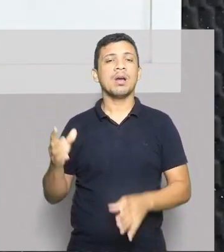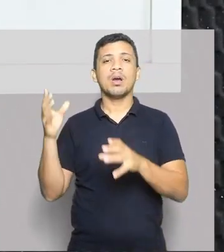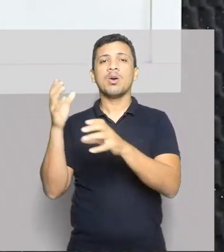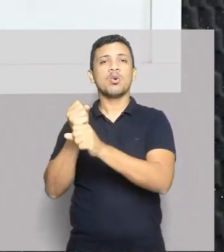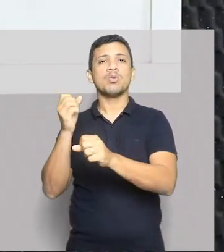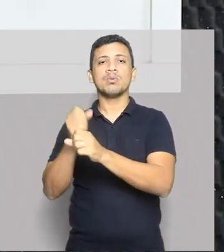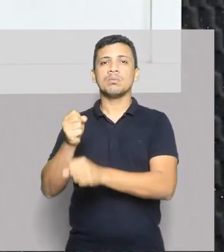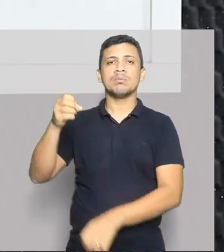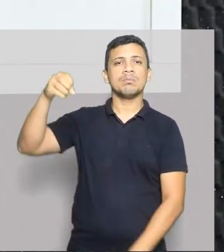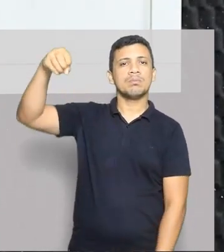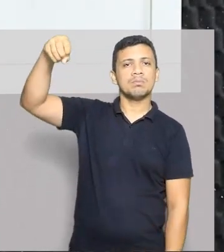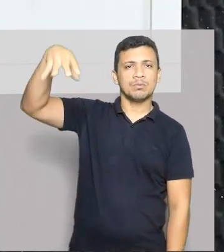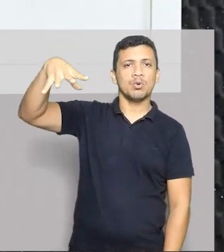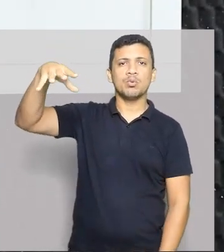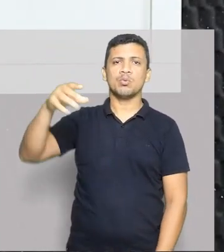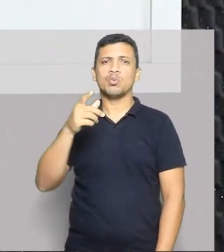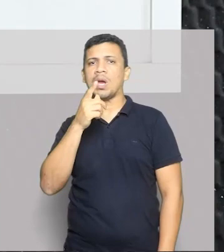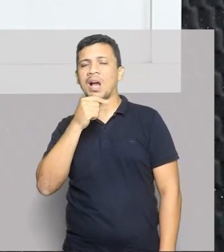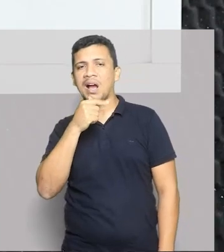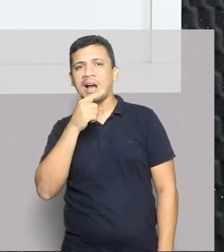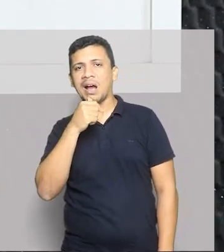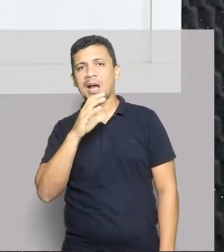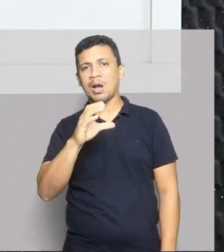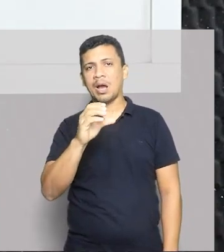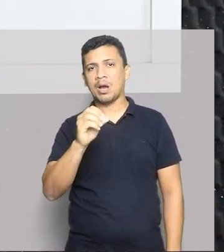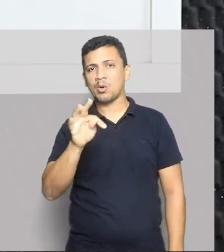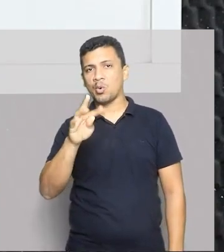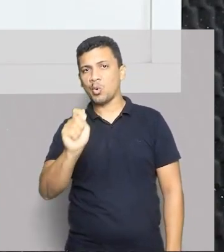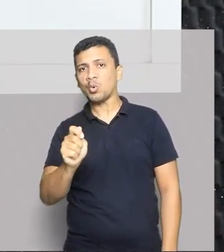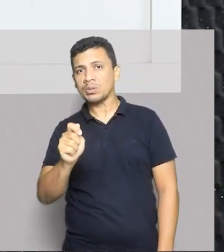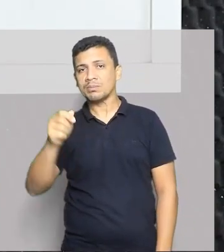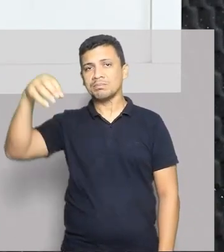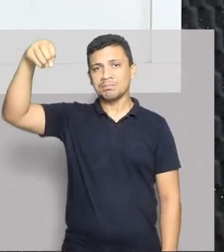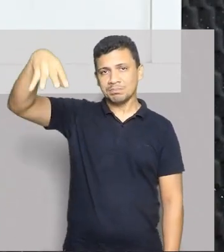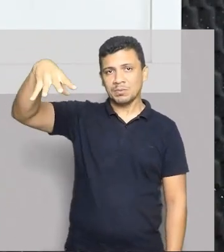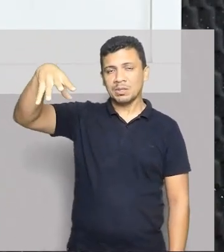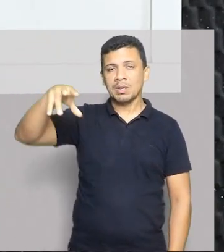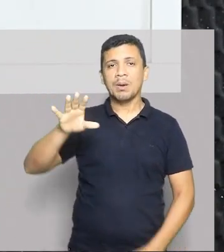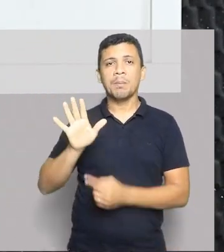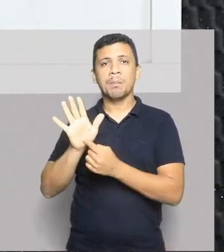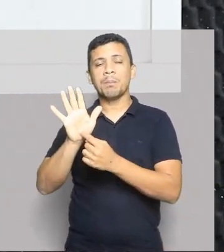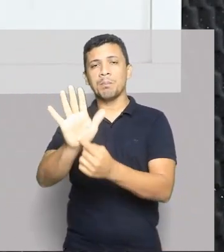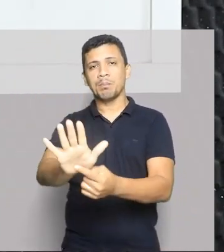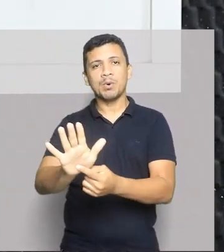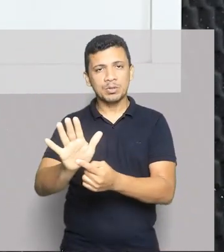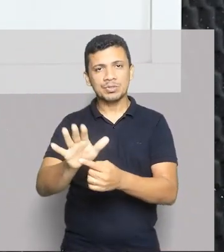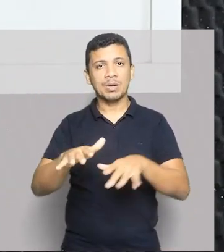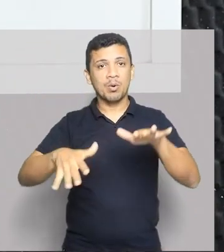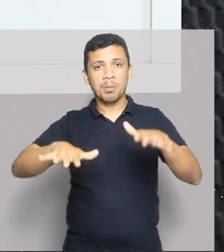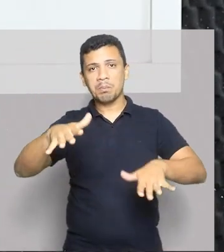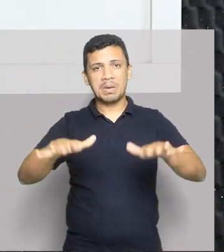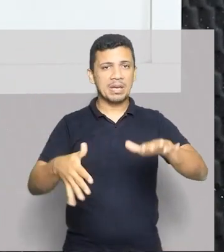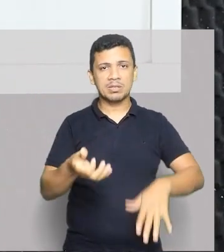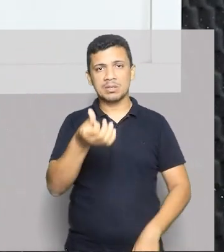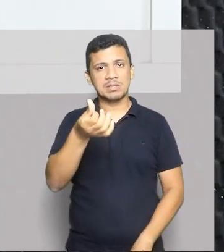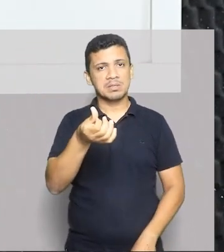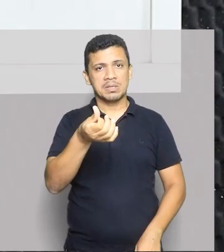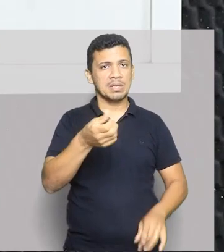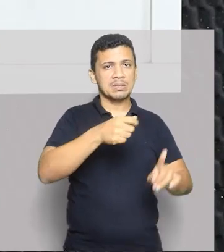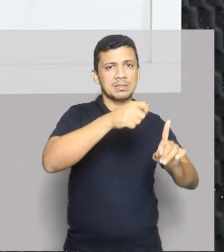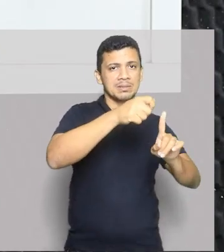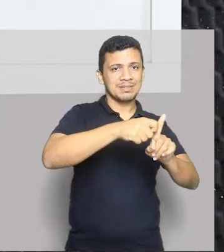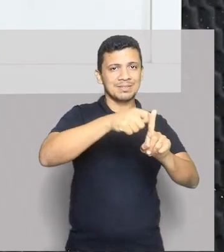de consumo de água, geralmente eles trazem a média do teu consumo durante os últimos 6 meses. Eles fazem esse tipo